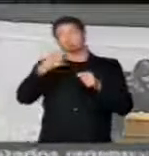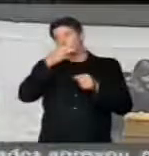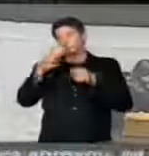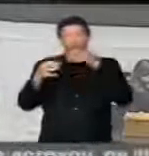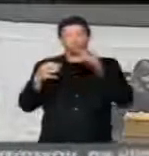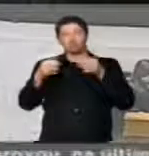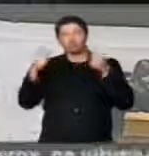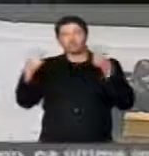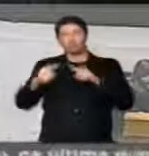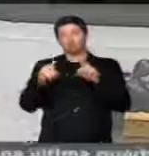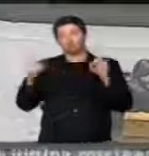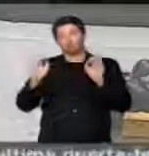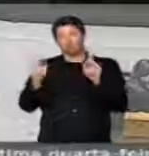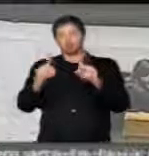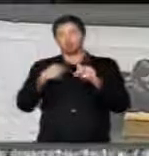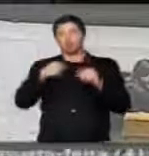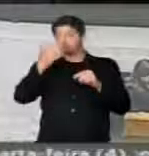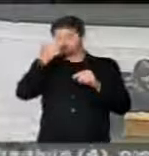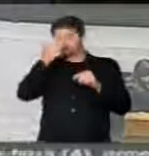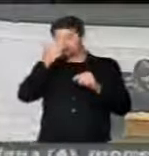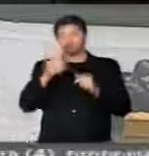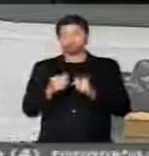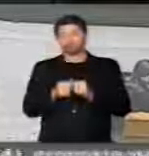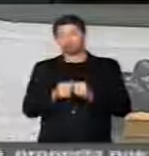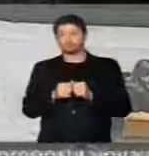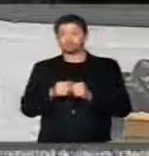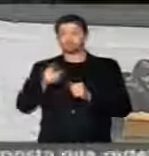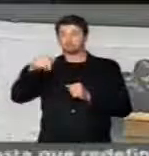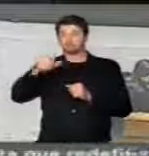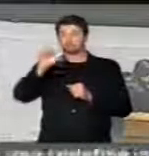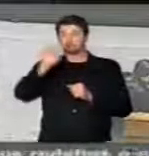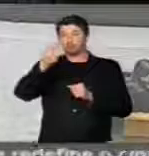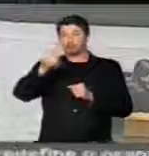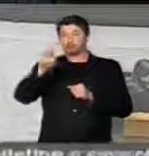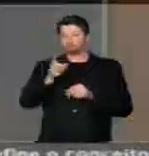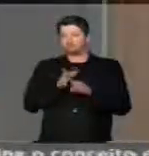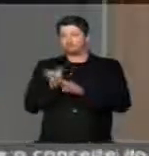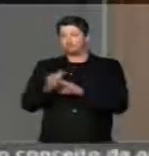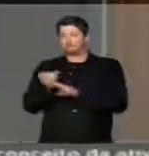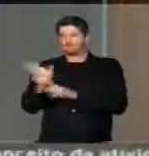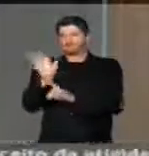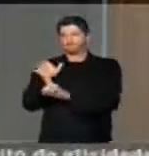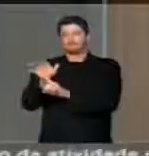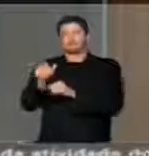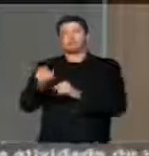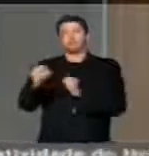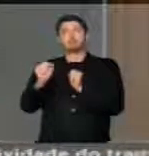forma absolutamente inusitada para mim, porque até então eu tinha o Zé Eduardo Cardoso como um